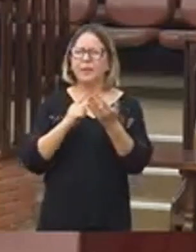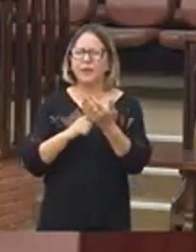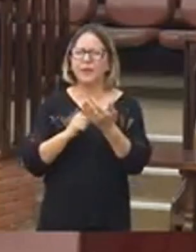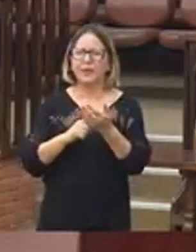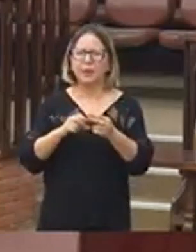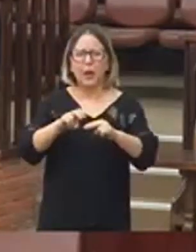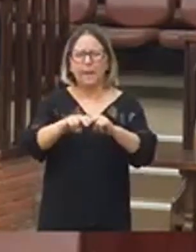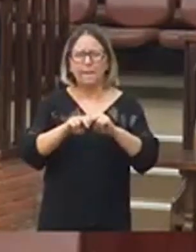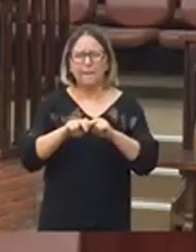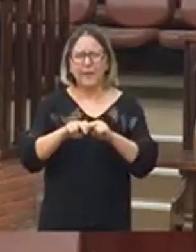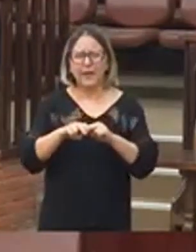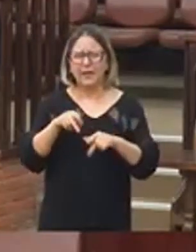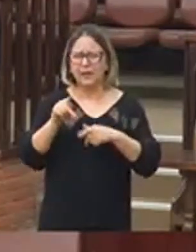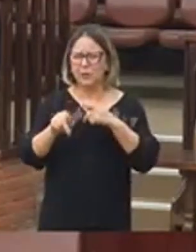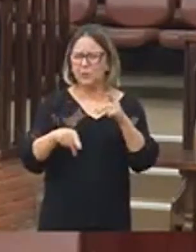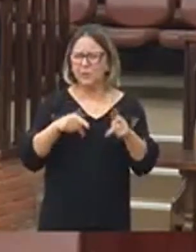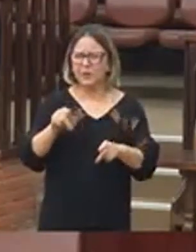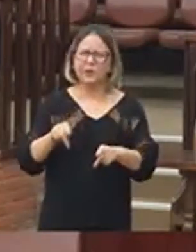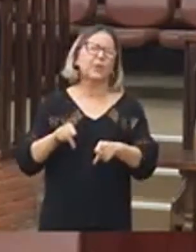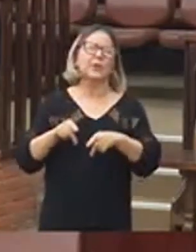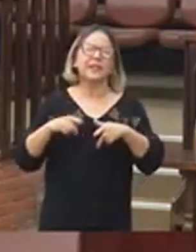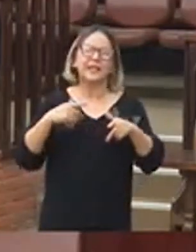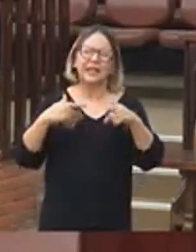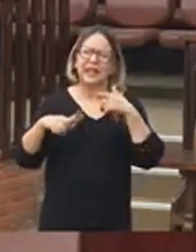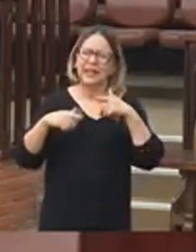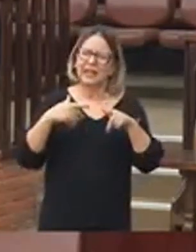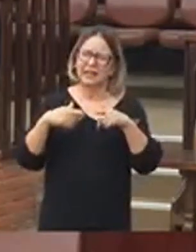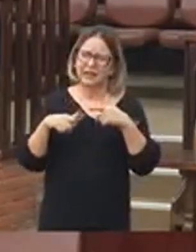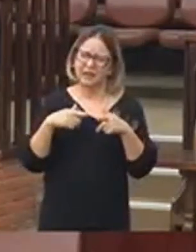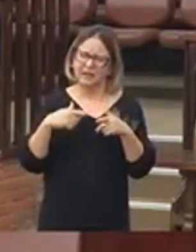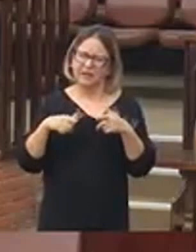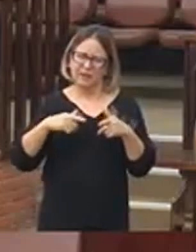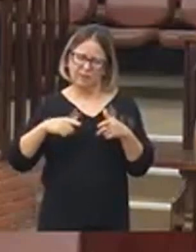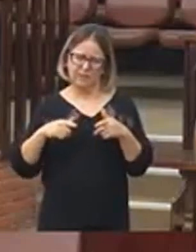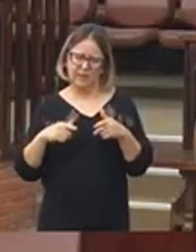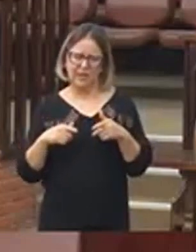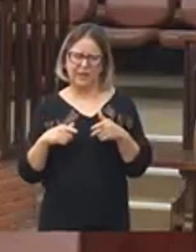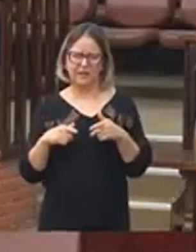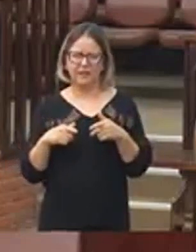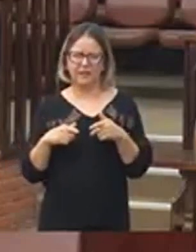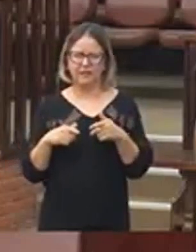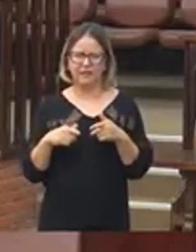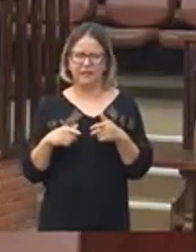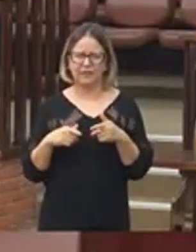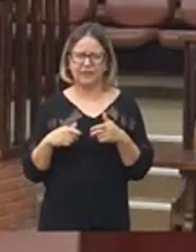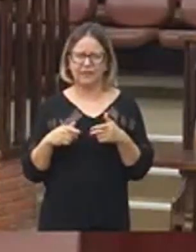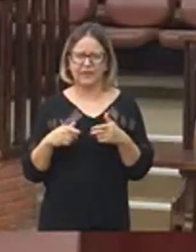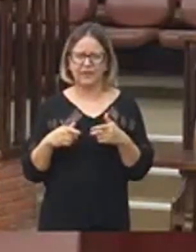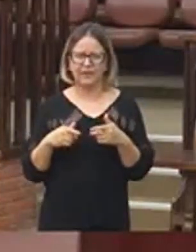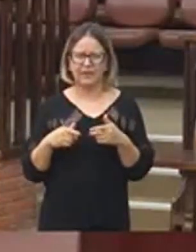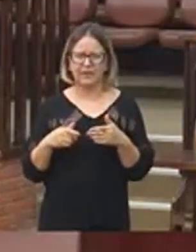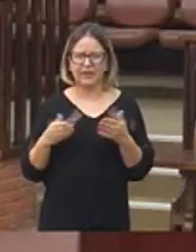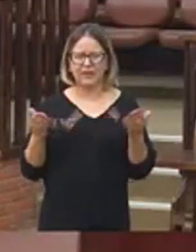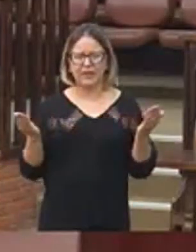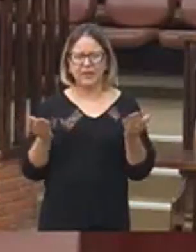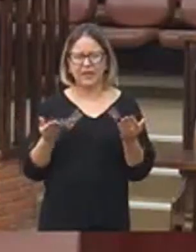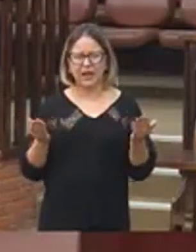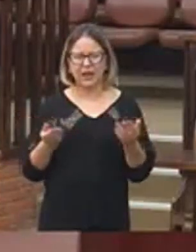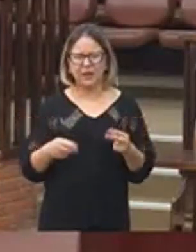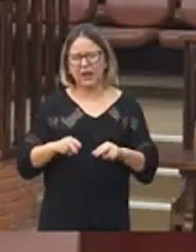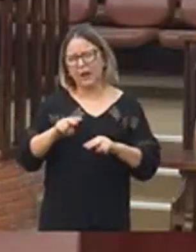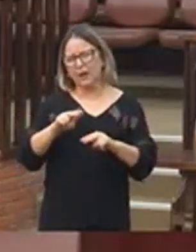que trabalham, que têm os seus negócios e que agora estão entravados sem